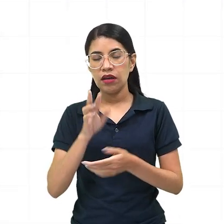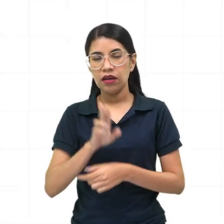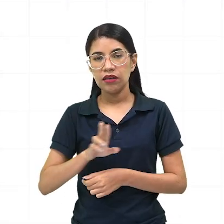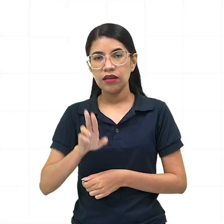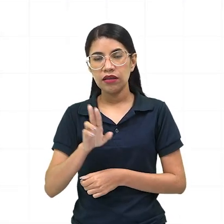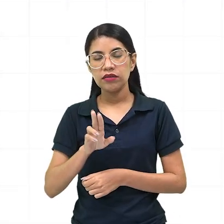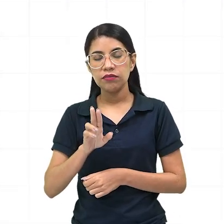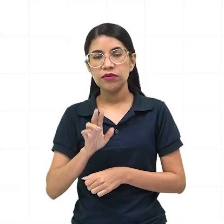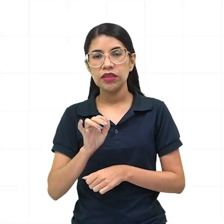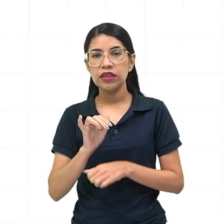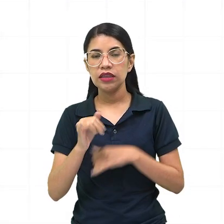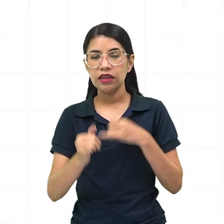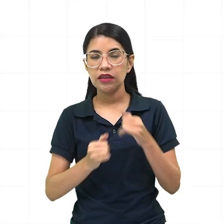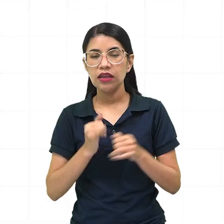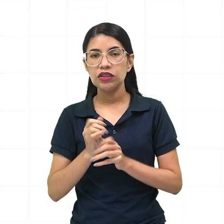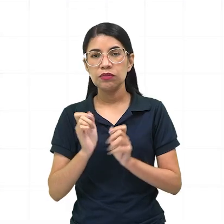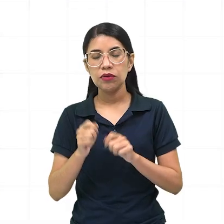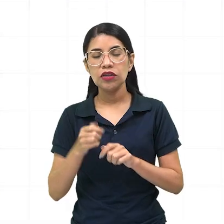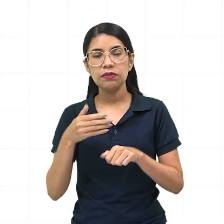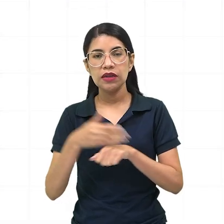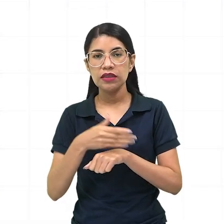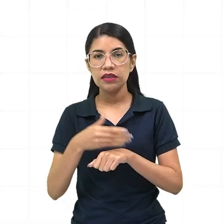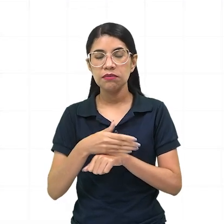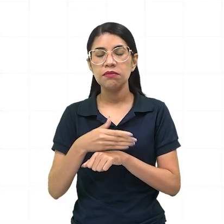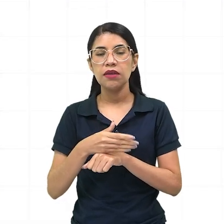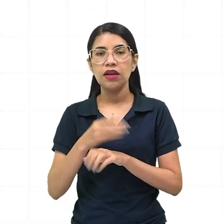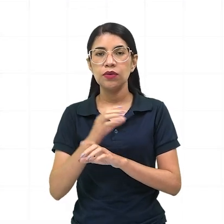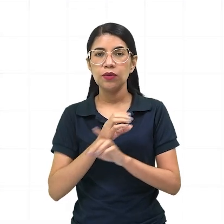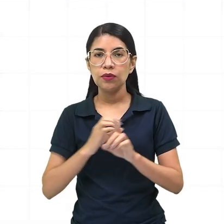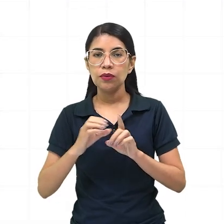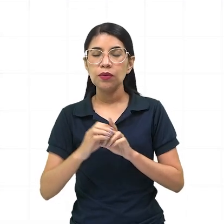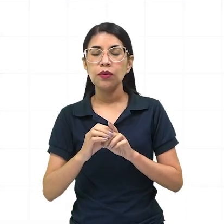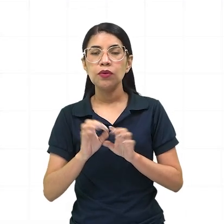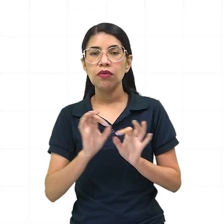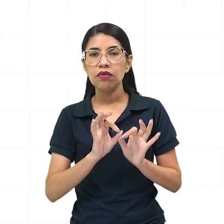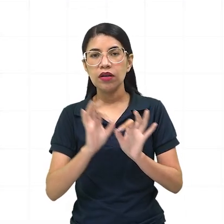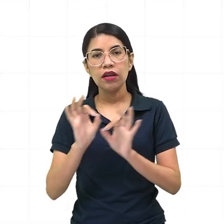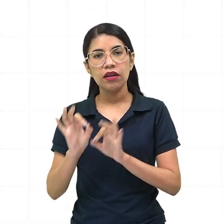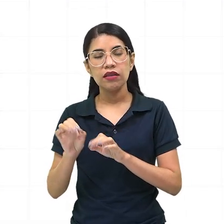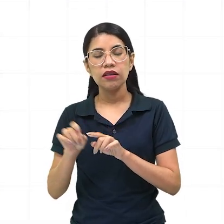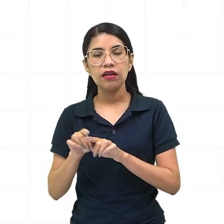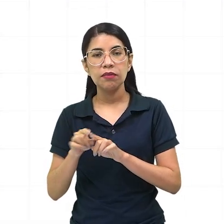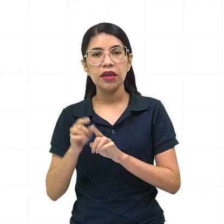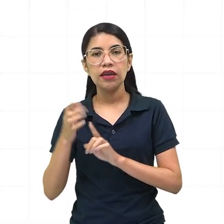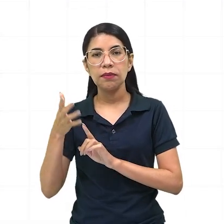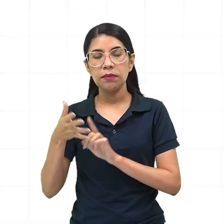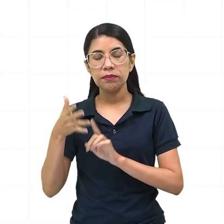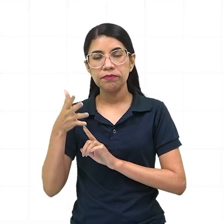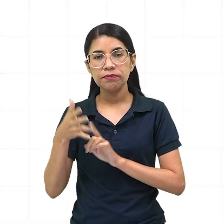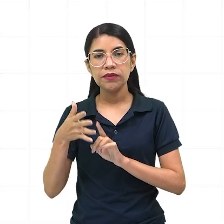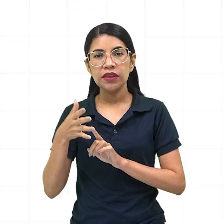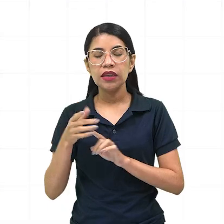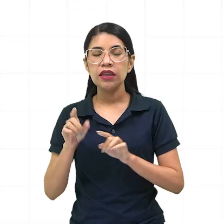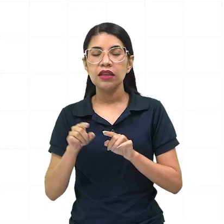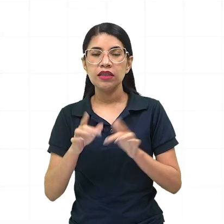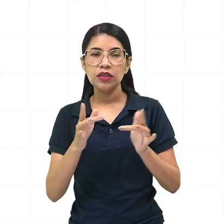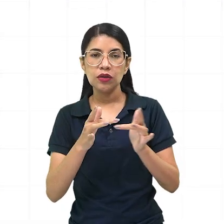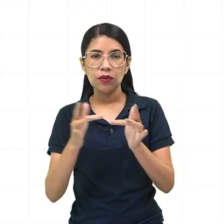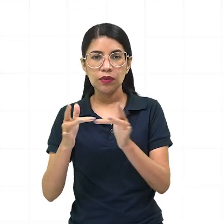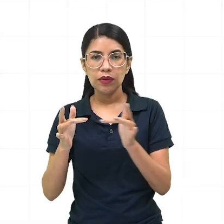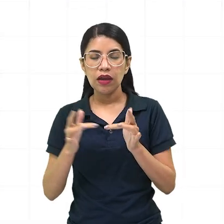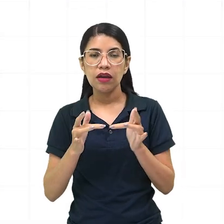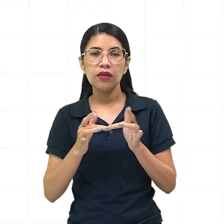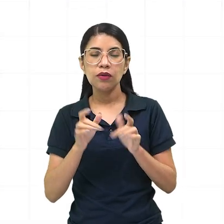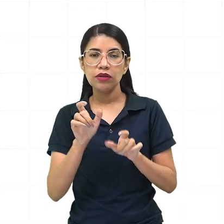de cultos, assistir a sermões, a se conectar com outros crentes, independente de onde estejam. A